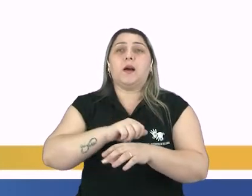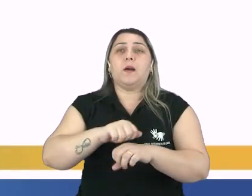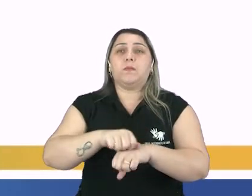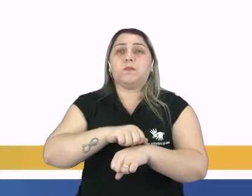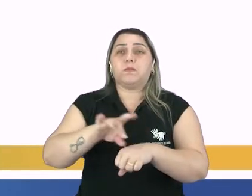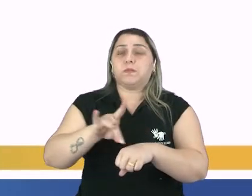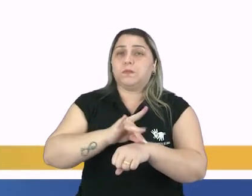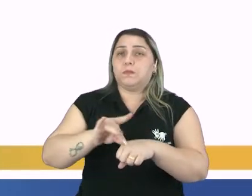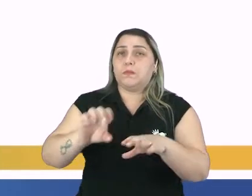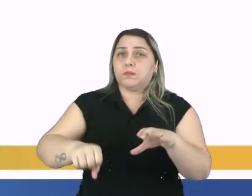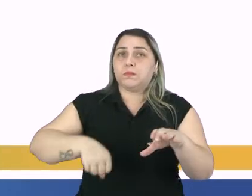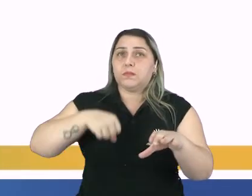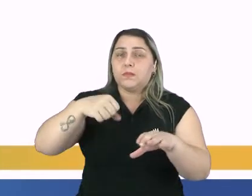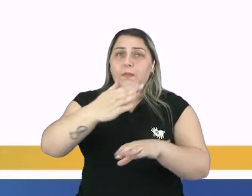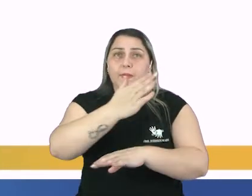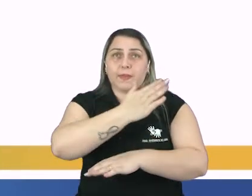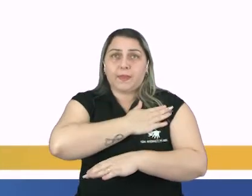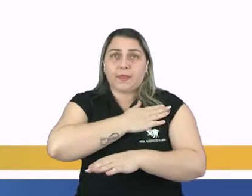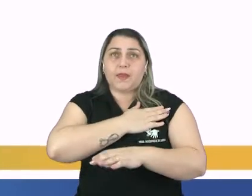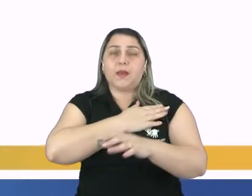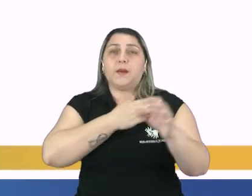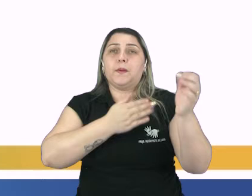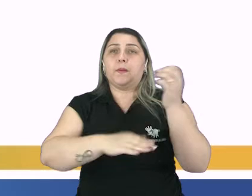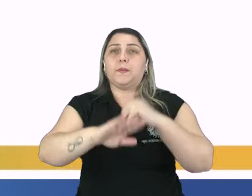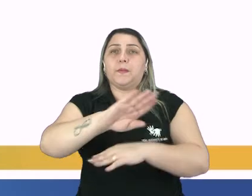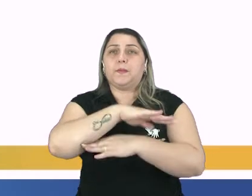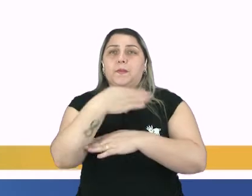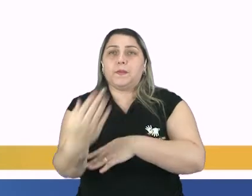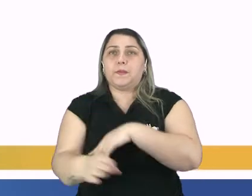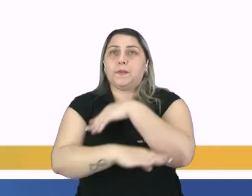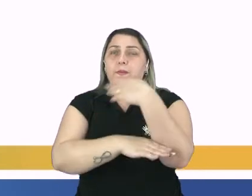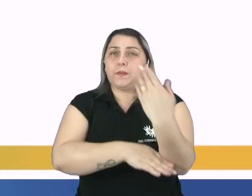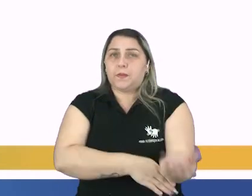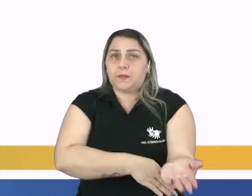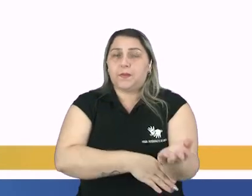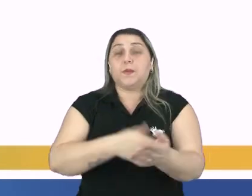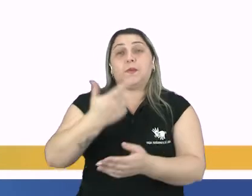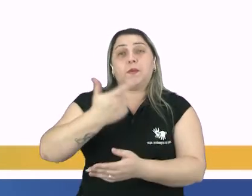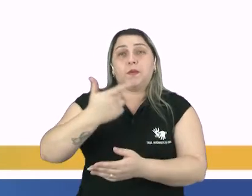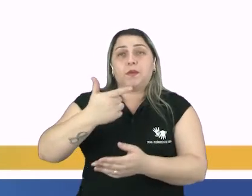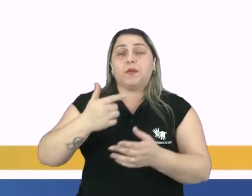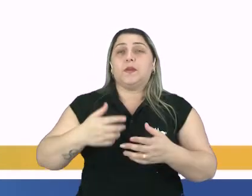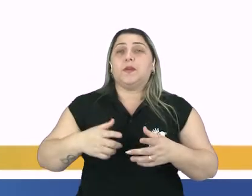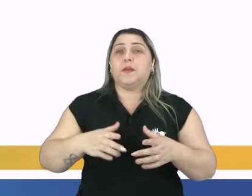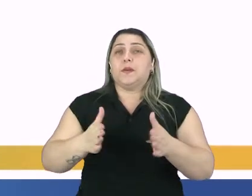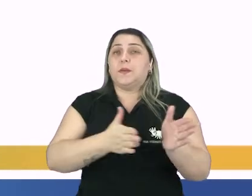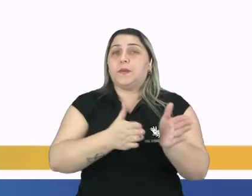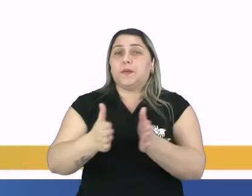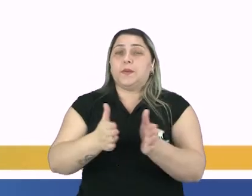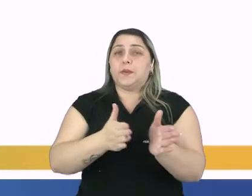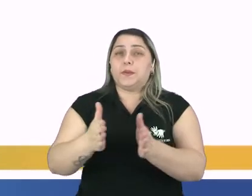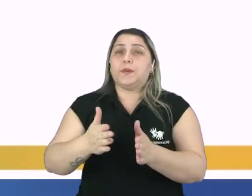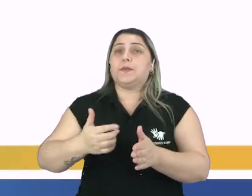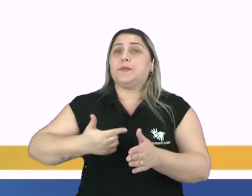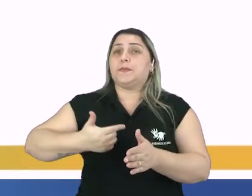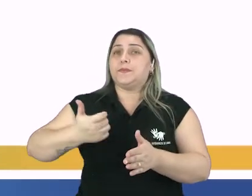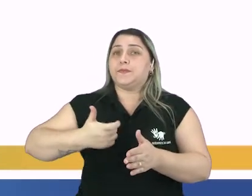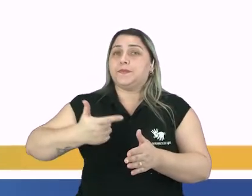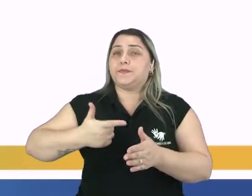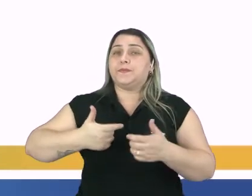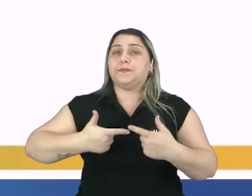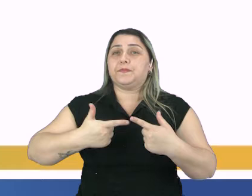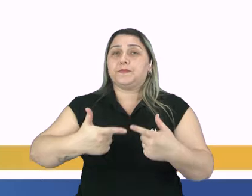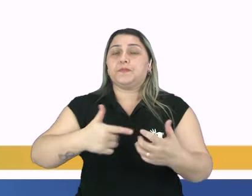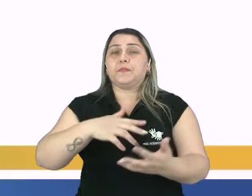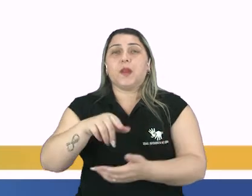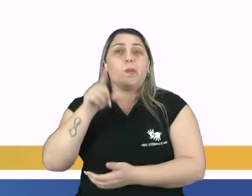a servir a pátria através do corte da seringa. Então, o segundo ciclo aconteceu durante o período da Segunda Guerra Mundial, quando os